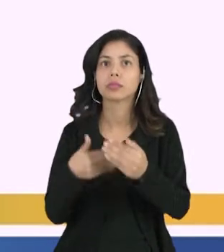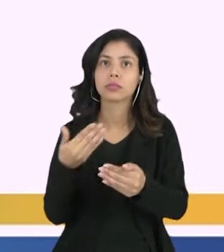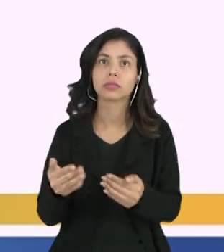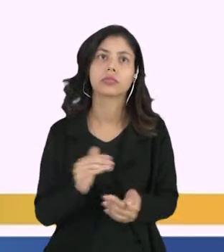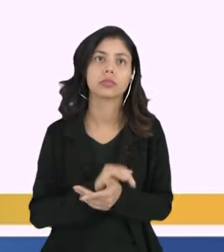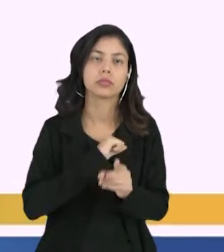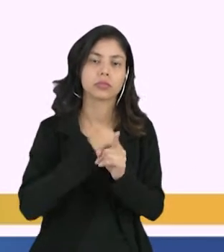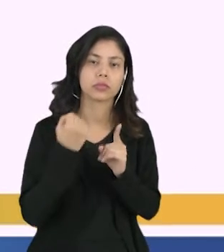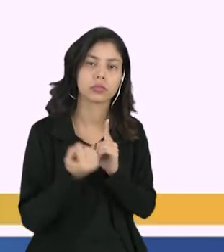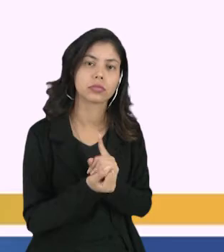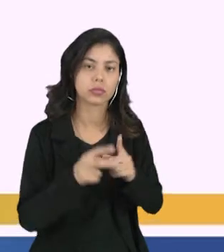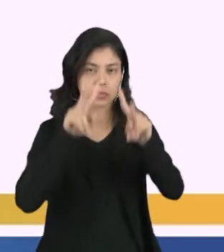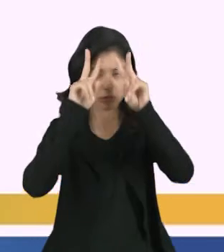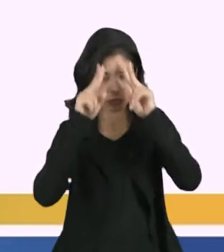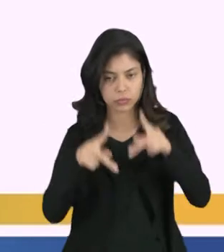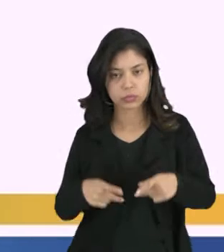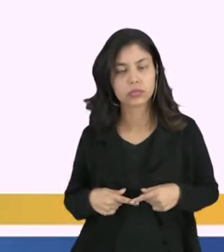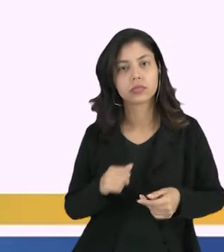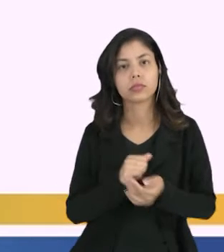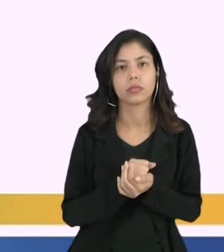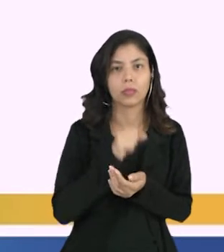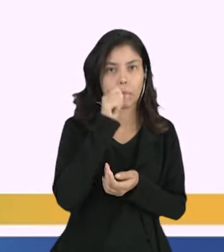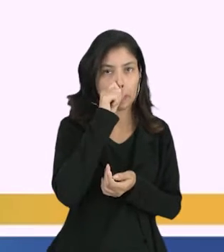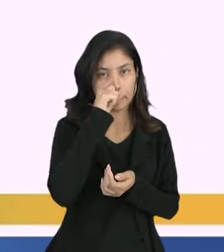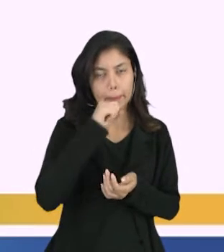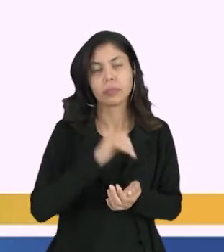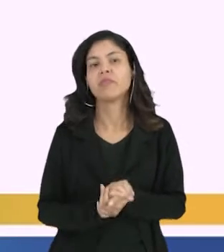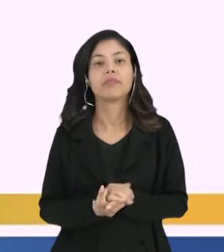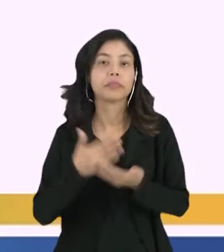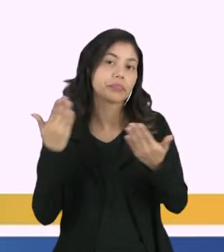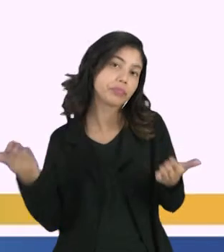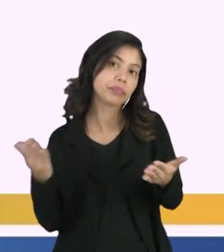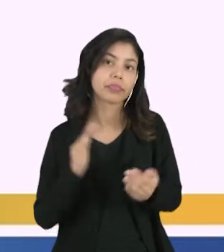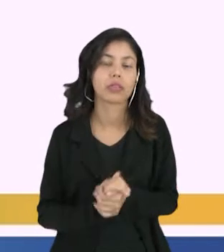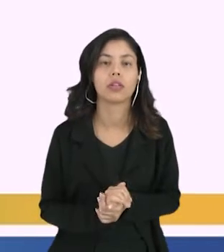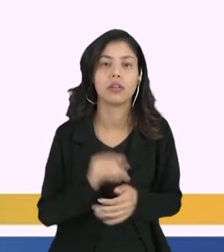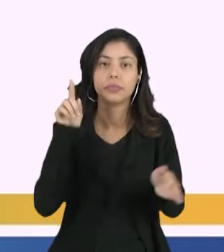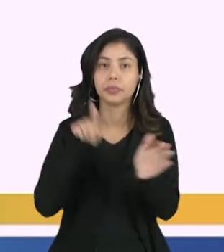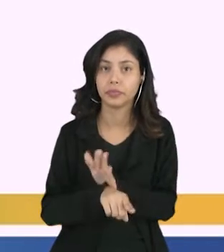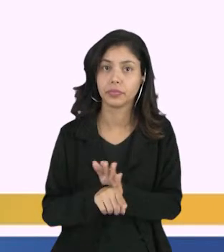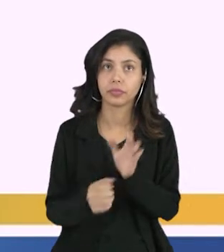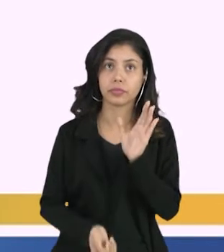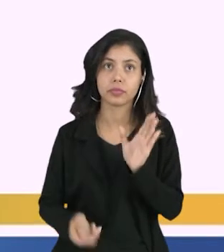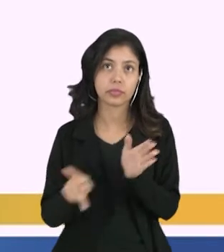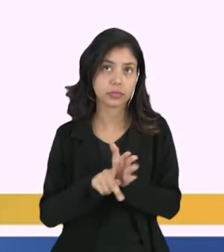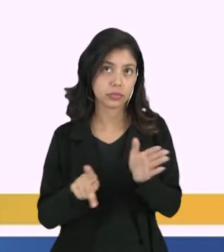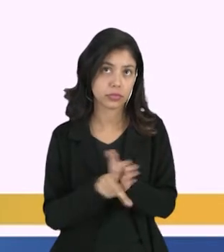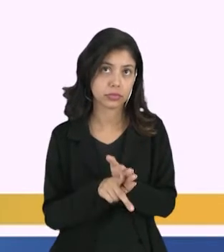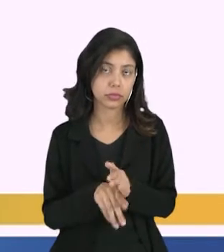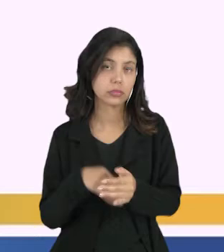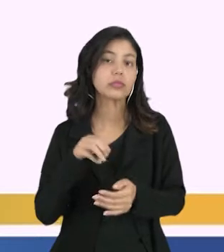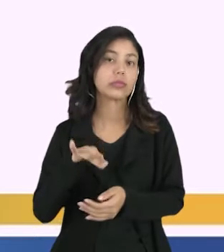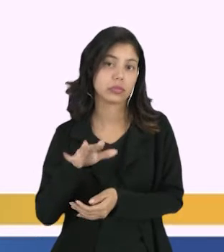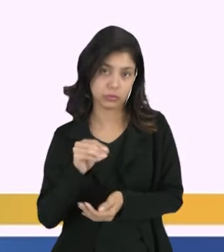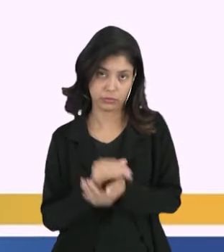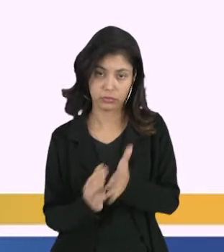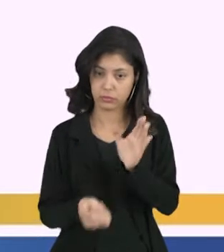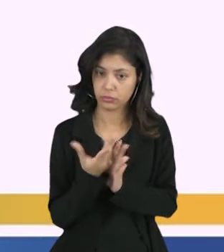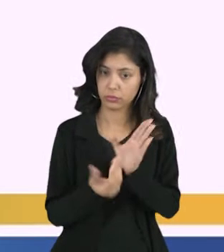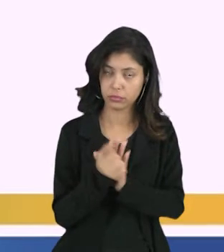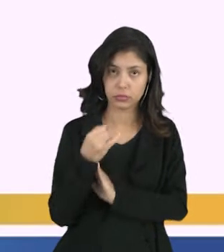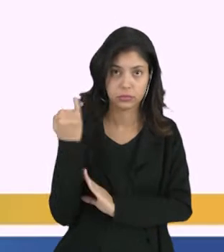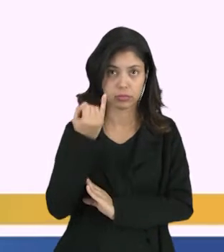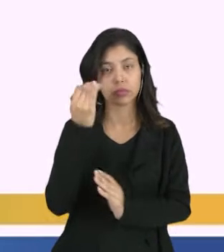a evolução das sociedades humanas, né? Então, essa questão da propriedade desses meios de produção é